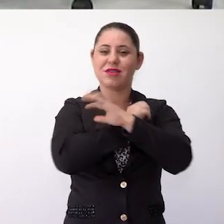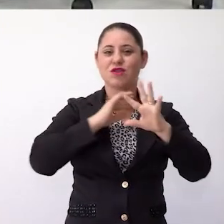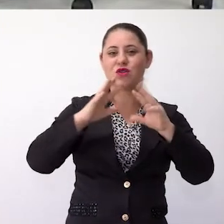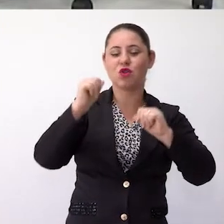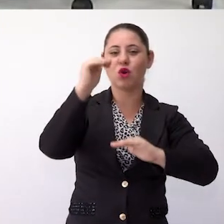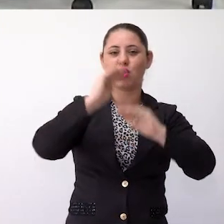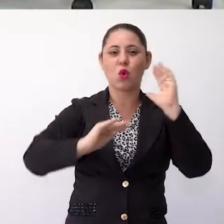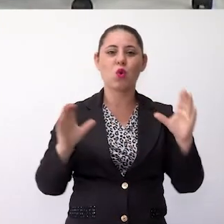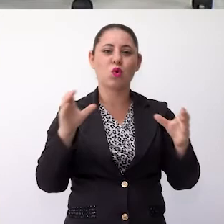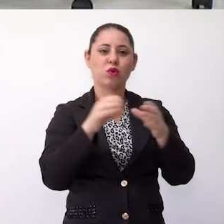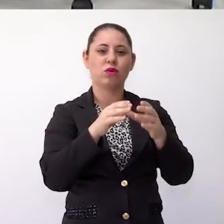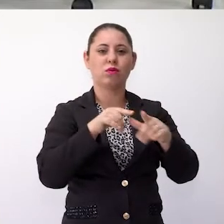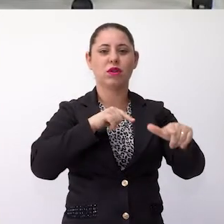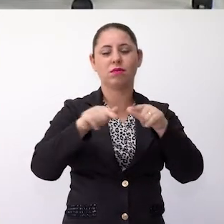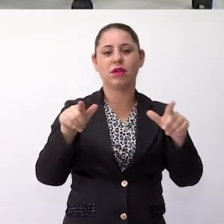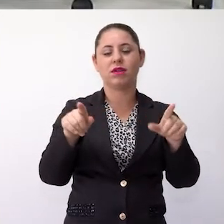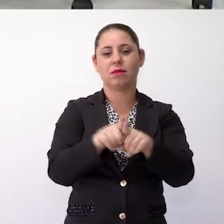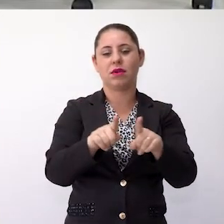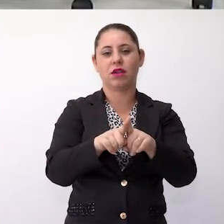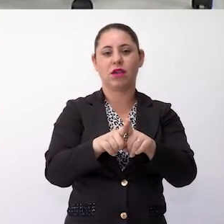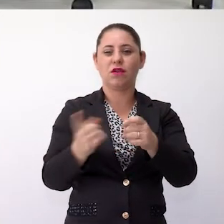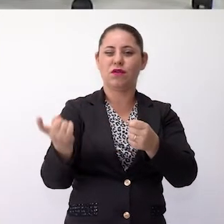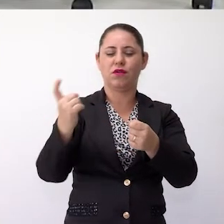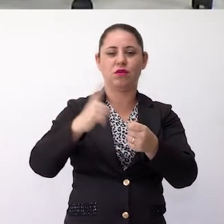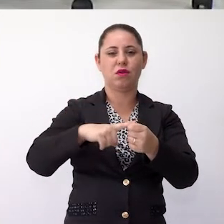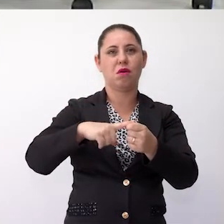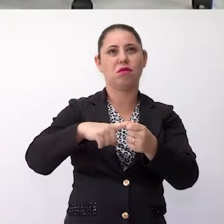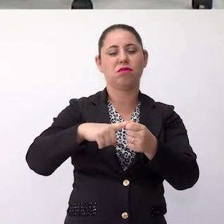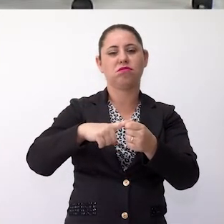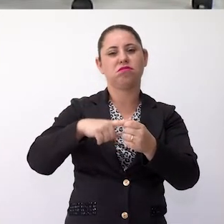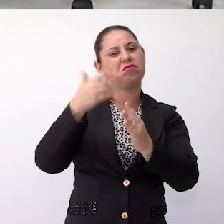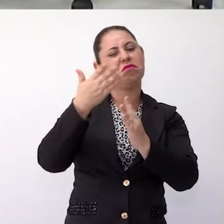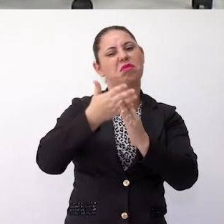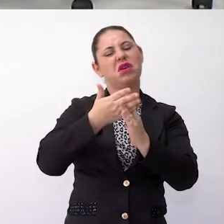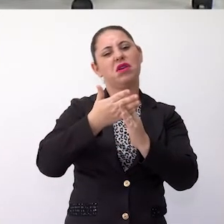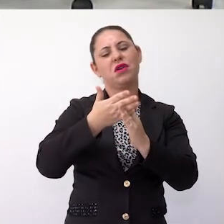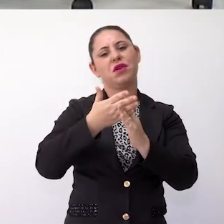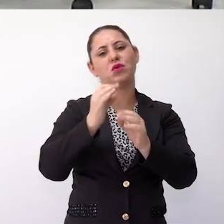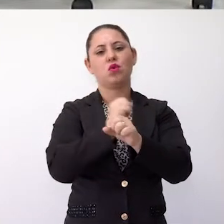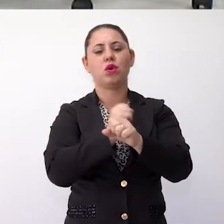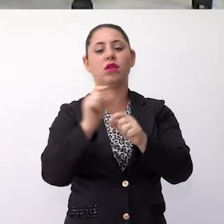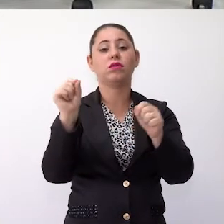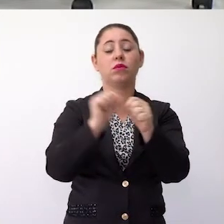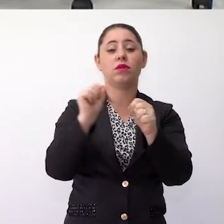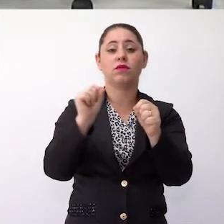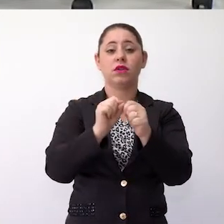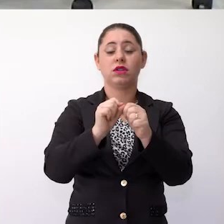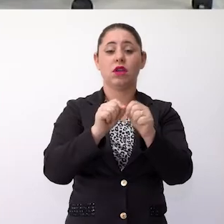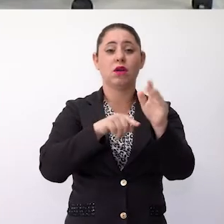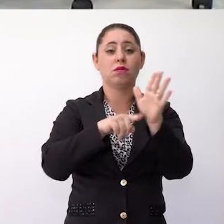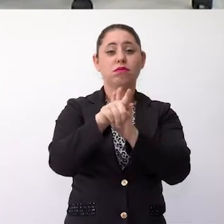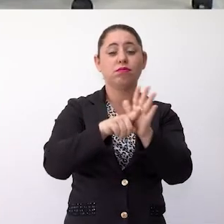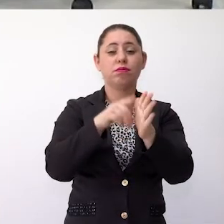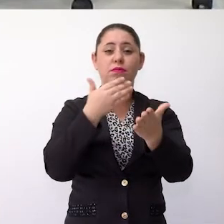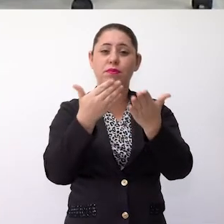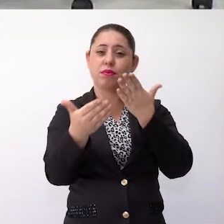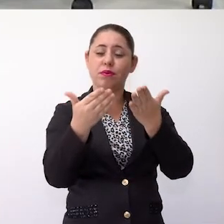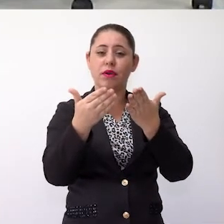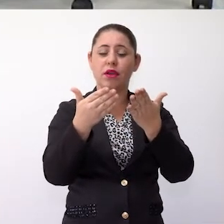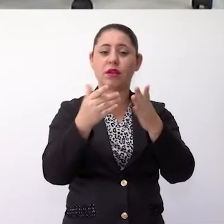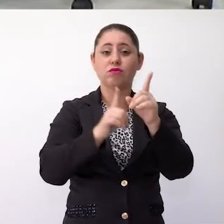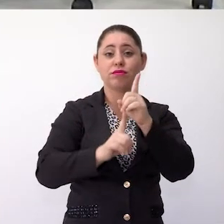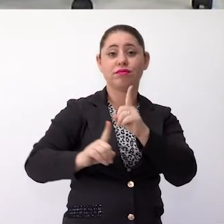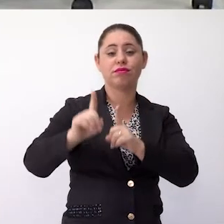seu pessoal e em breve vamos estar de volta, quem sabe no meio do ano, para fazer o levantamento do